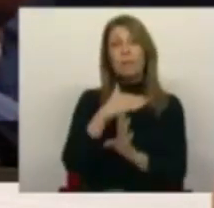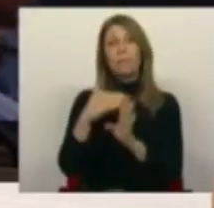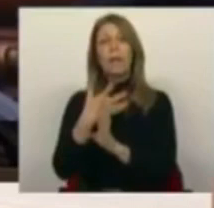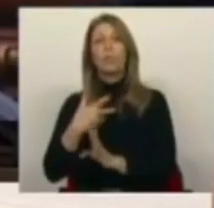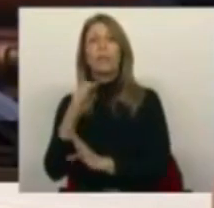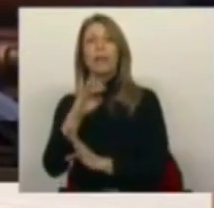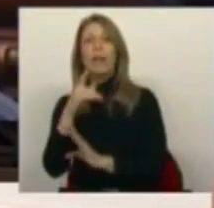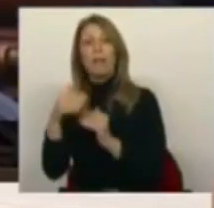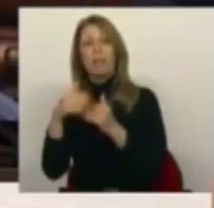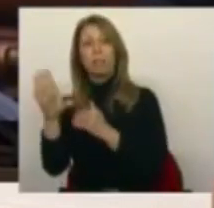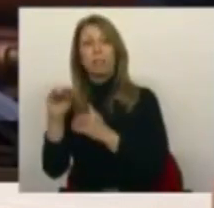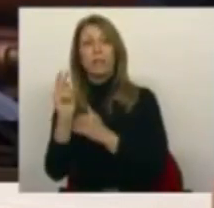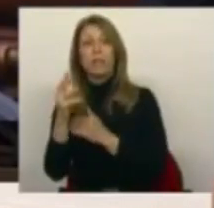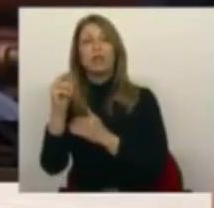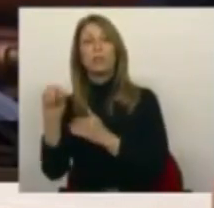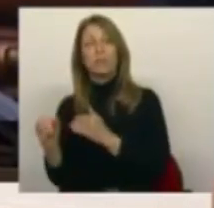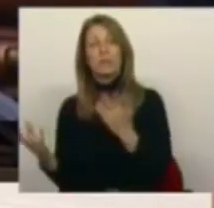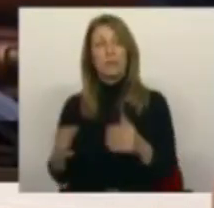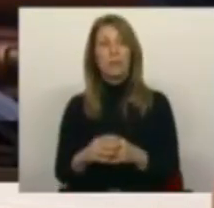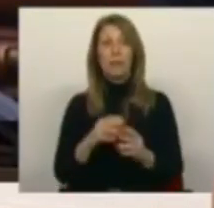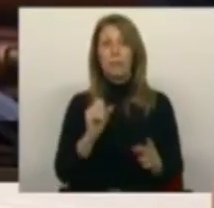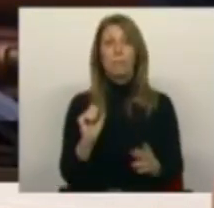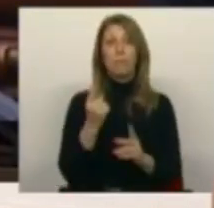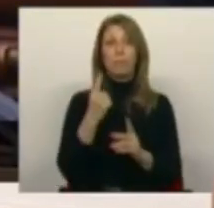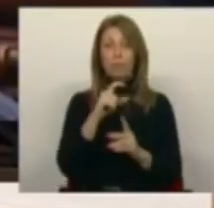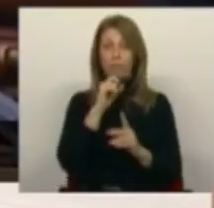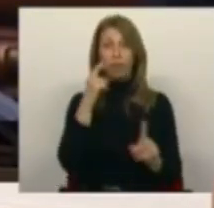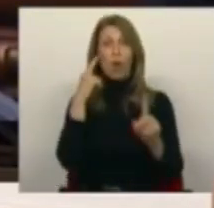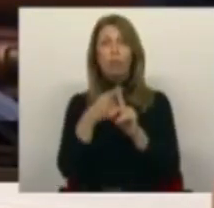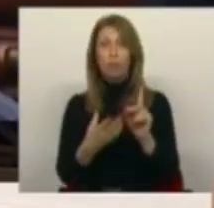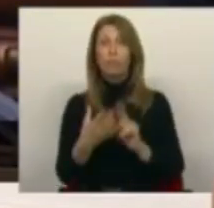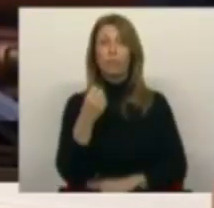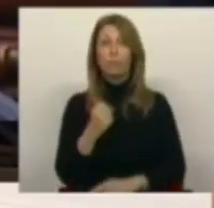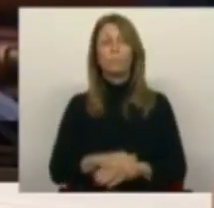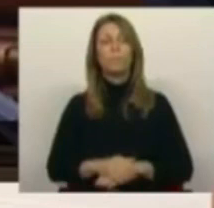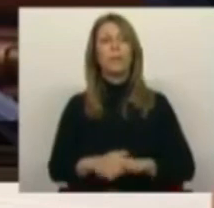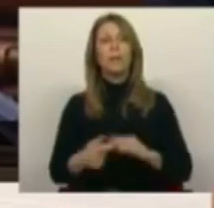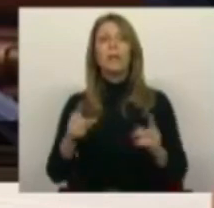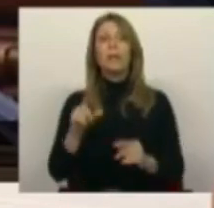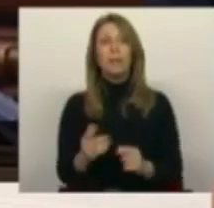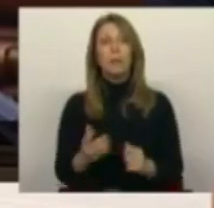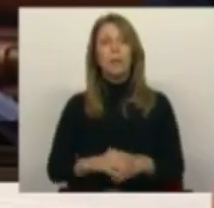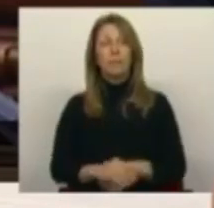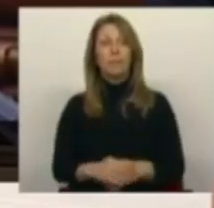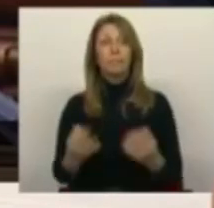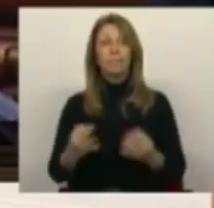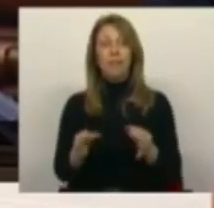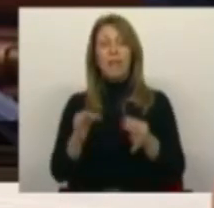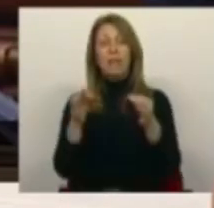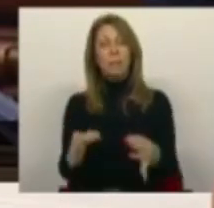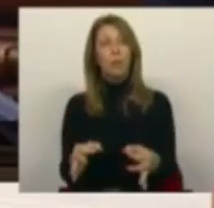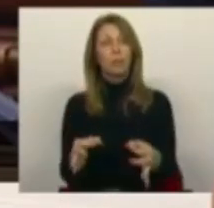30. É a primeira vez que conseguimos este objetivo. E também, no fundo, este